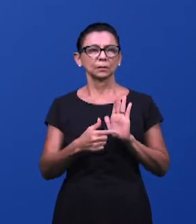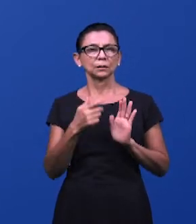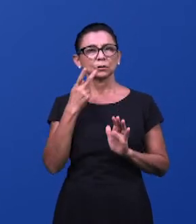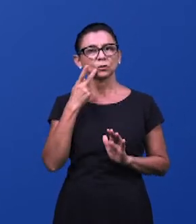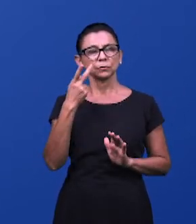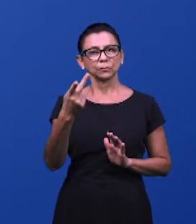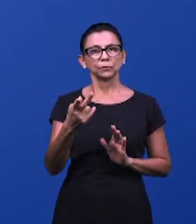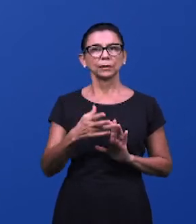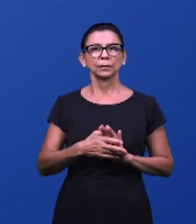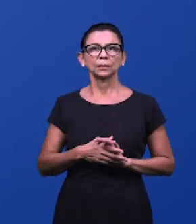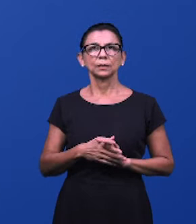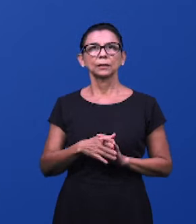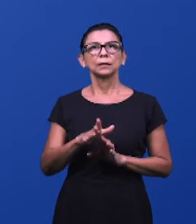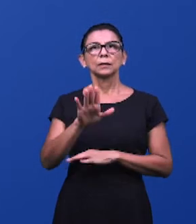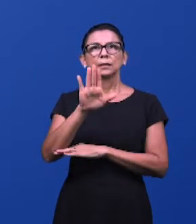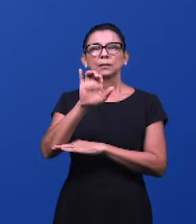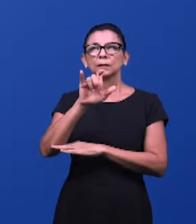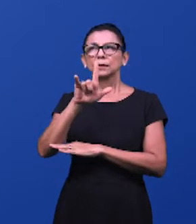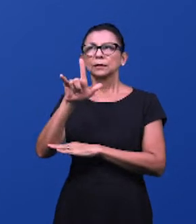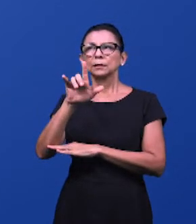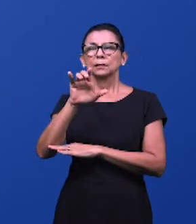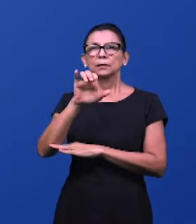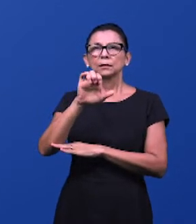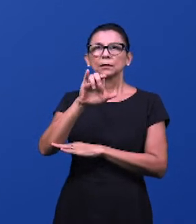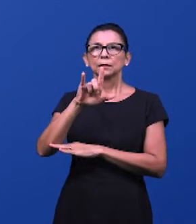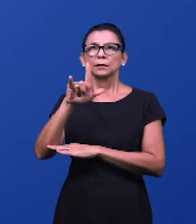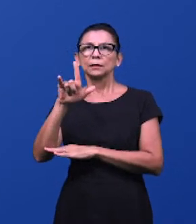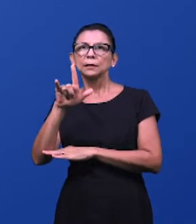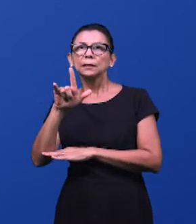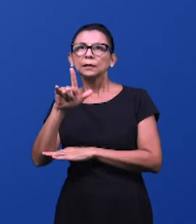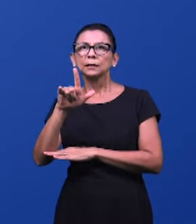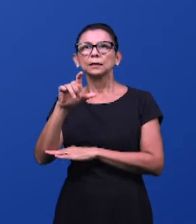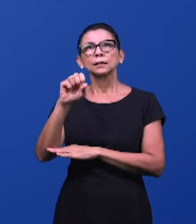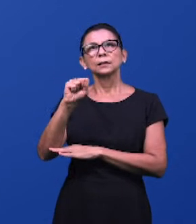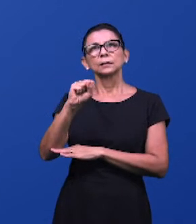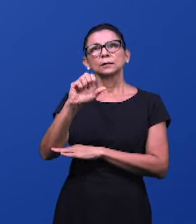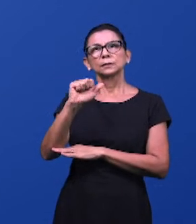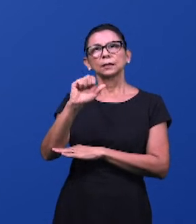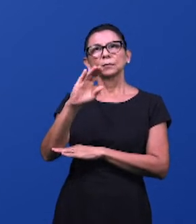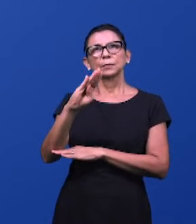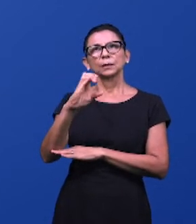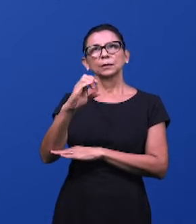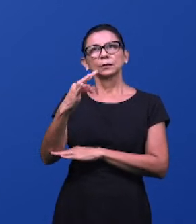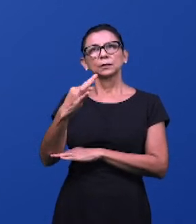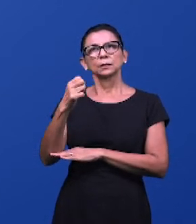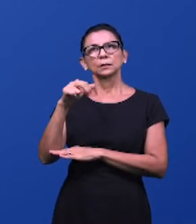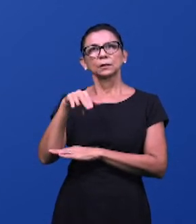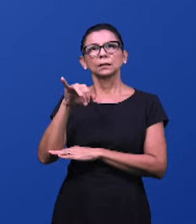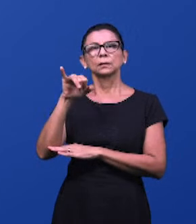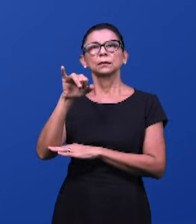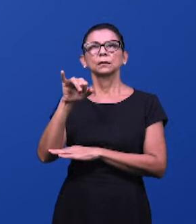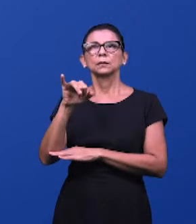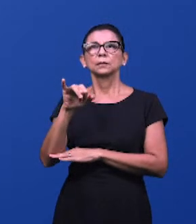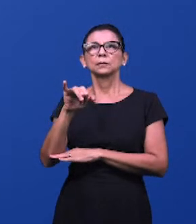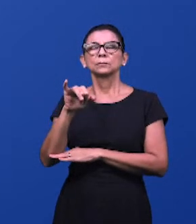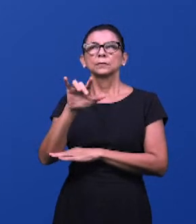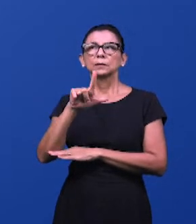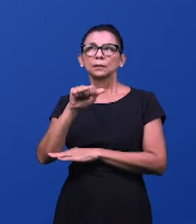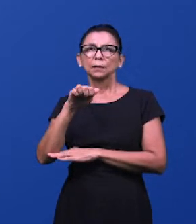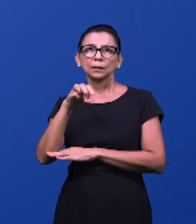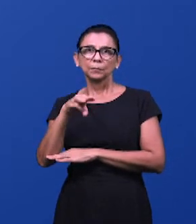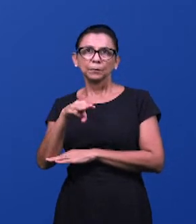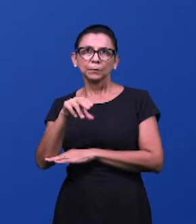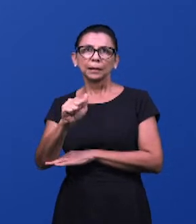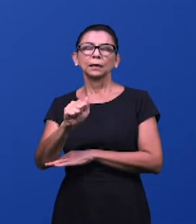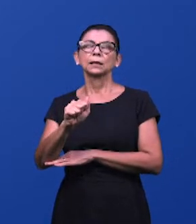onde ele diz: Eli, Eli, lema sabachthani, isto é, Deus meu, por que me desamparaste?